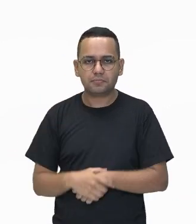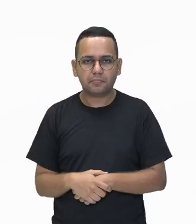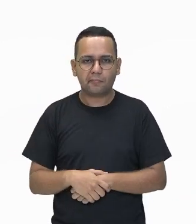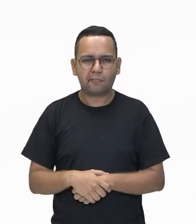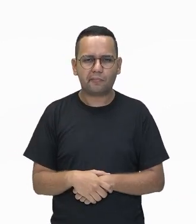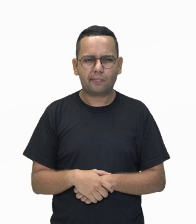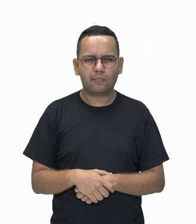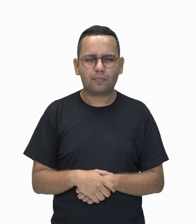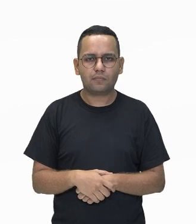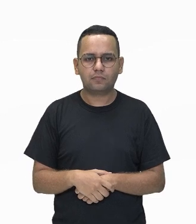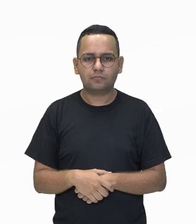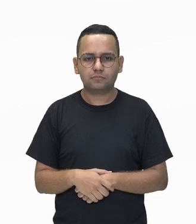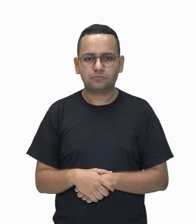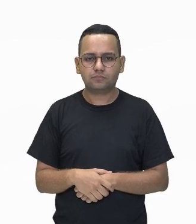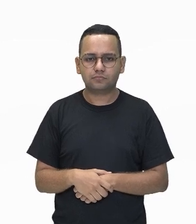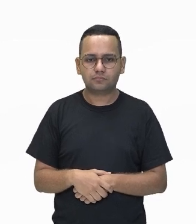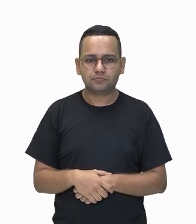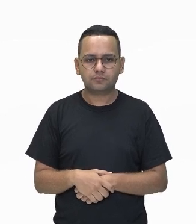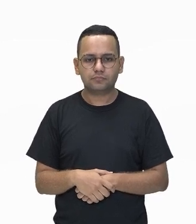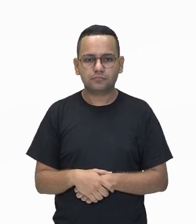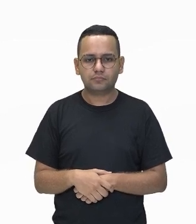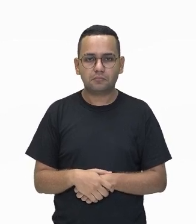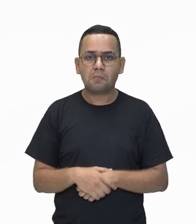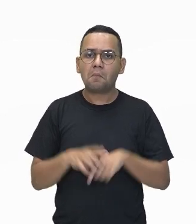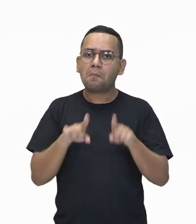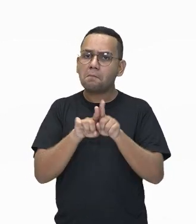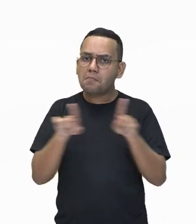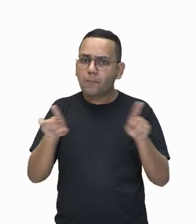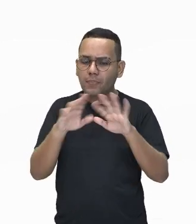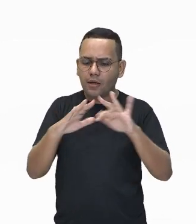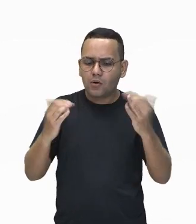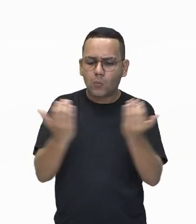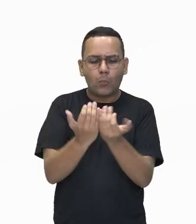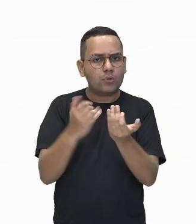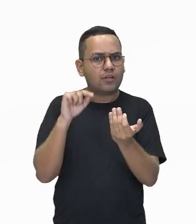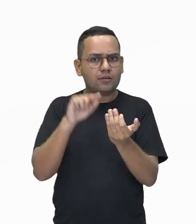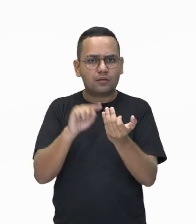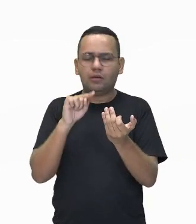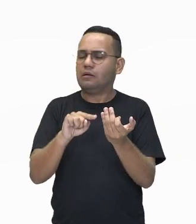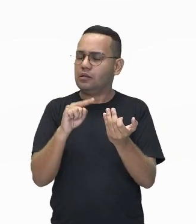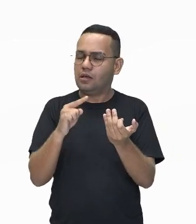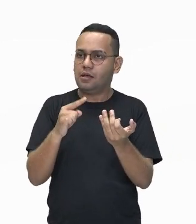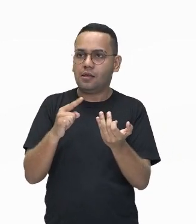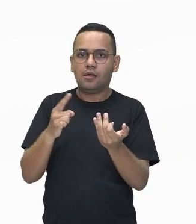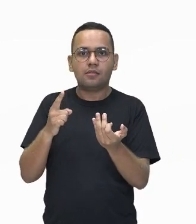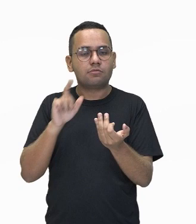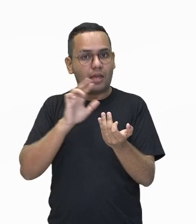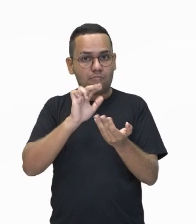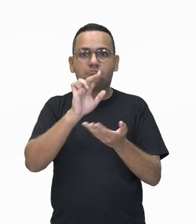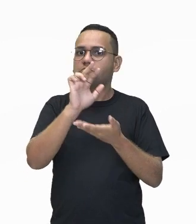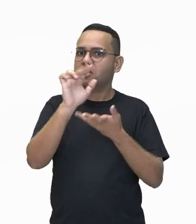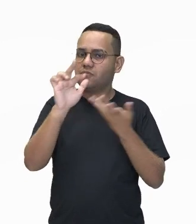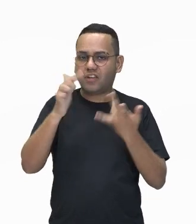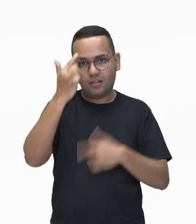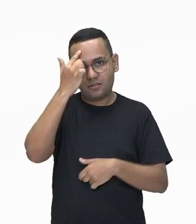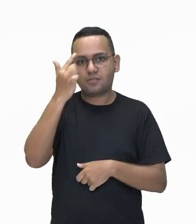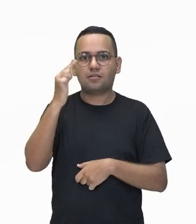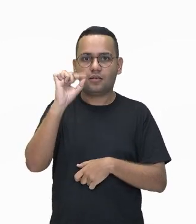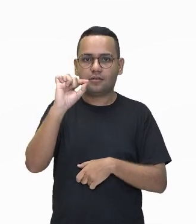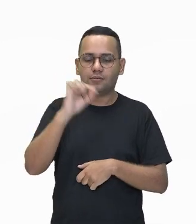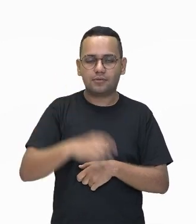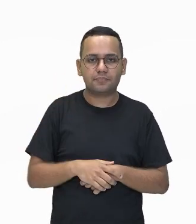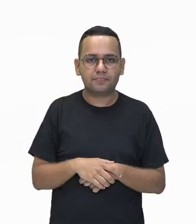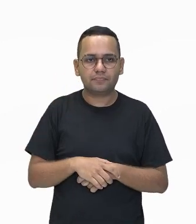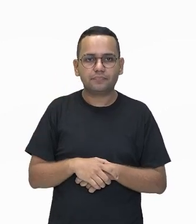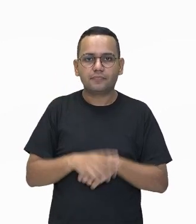comunidade, né, ela tem algo extenso, que vai muito mais além da minha própria identidade. Há uma questão de